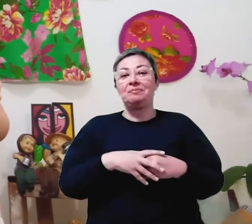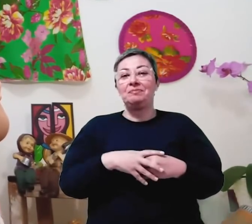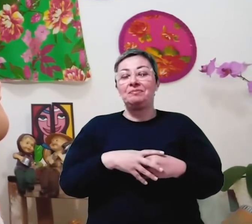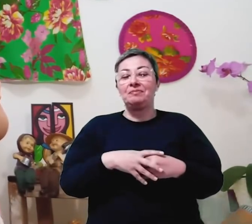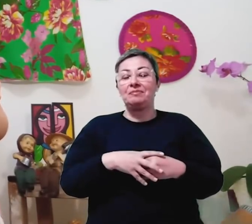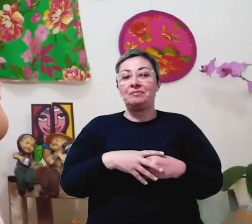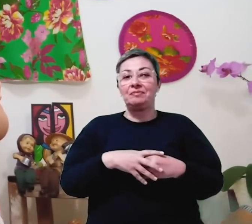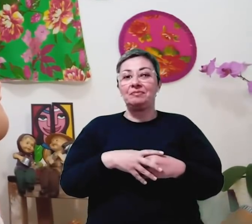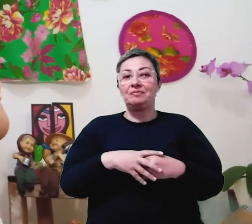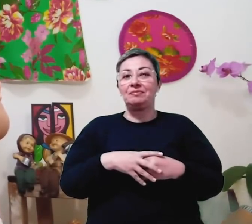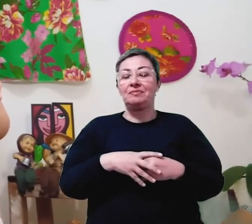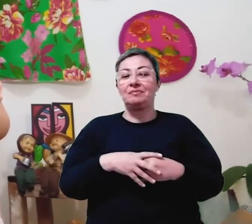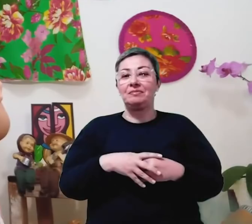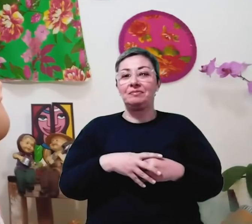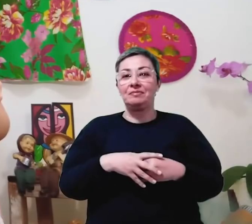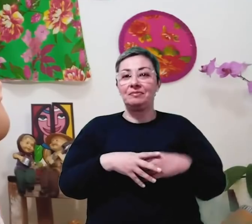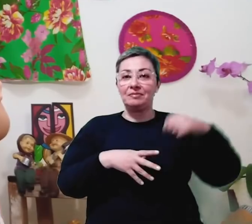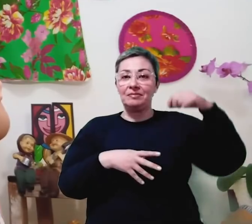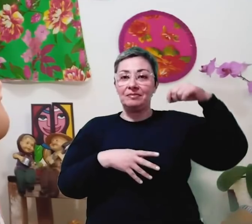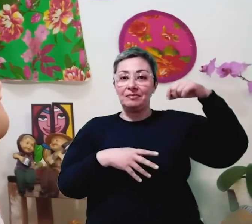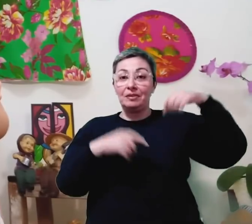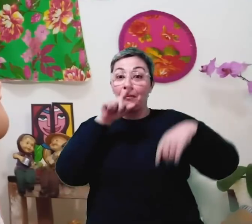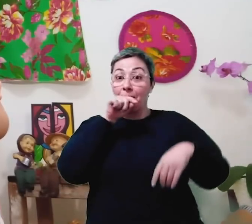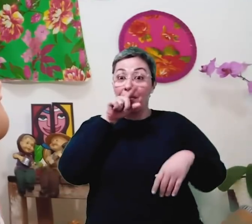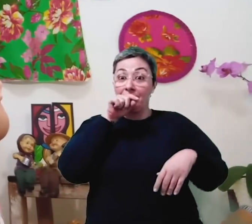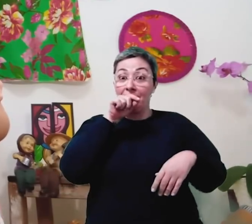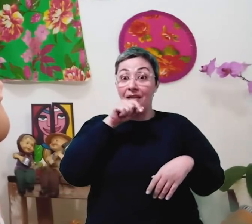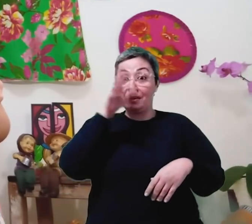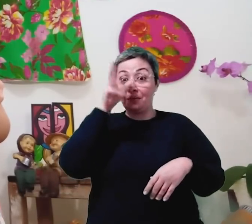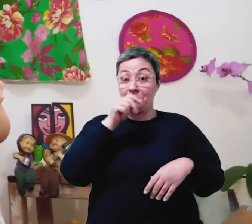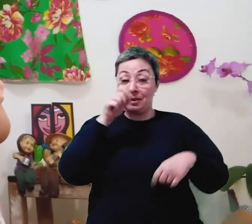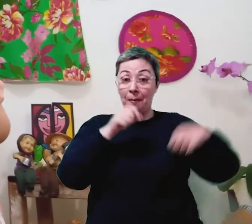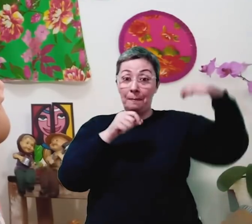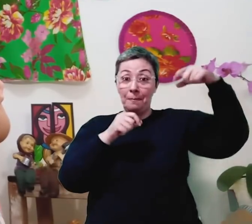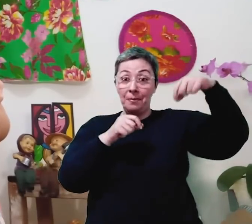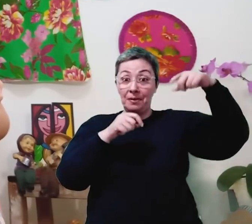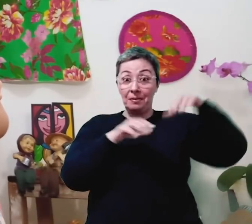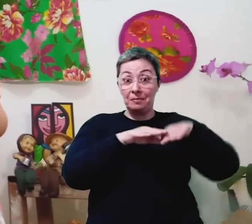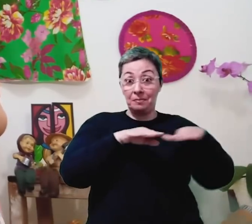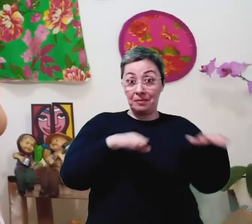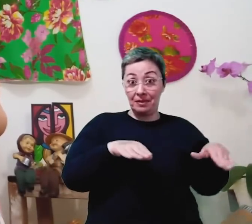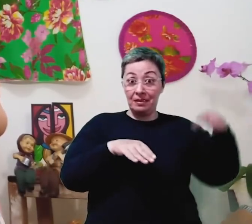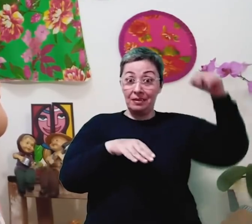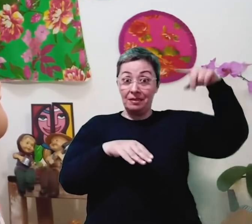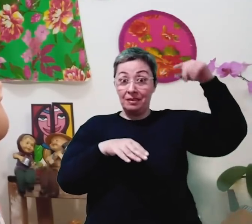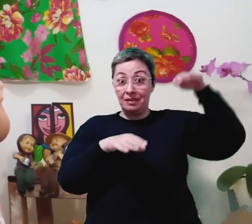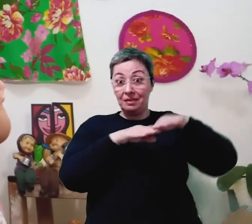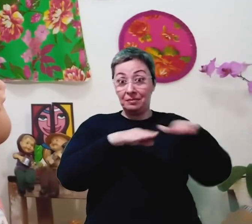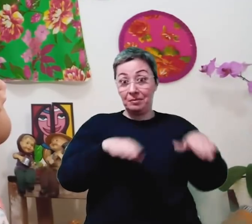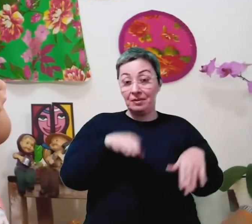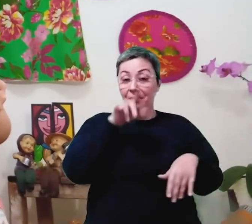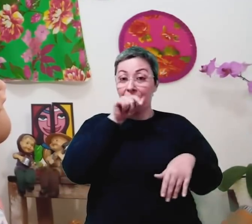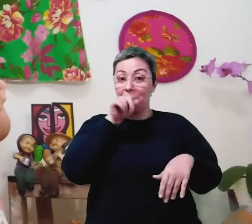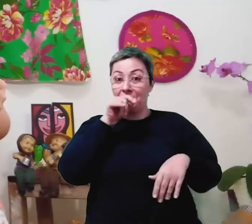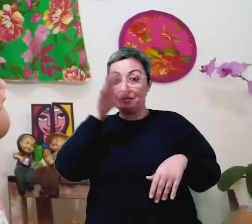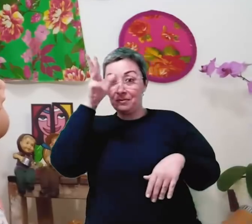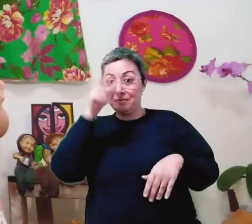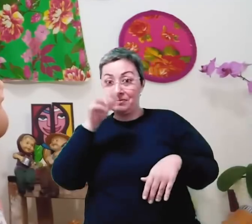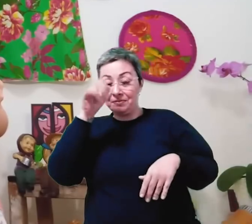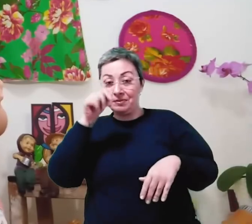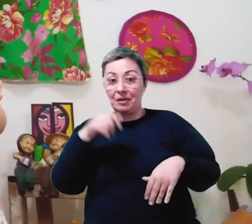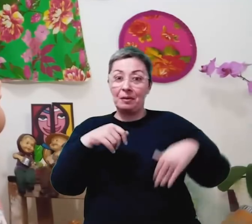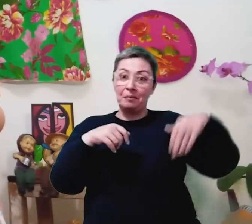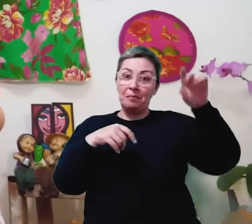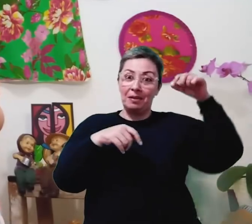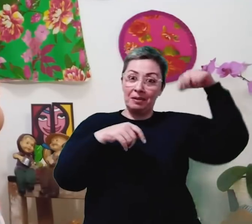Vamos tentar? Pia o pinto, pinga pia. Pinga pia, pia o pinto. Quanto